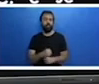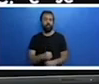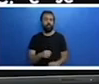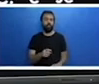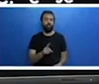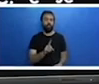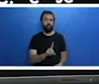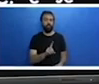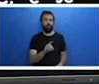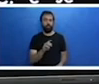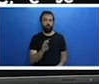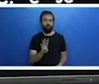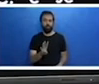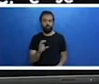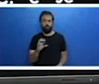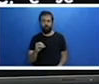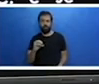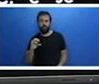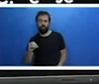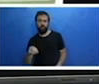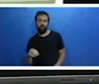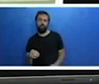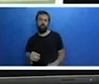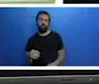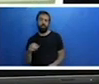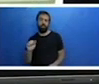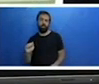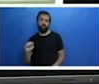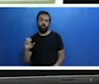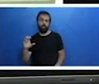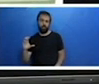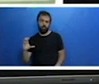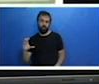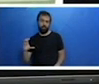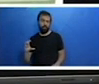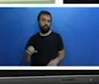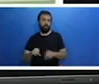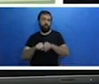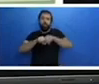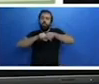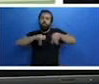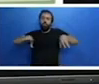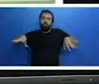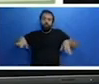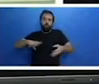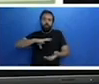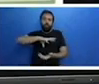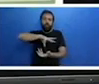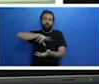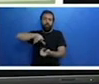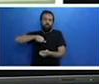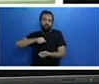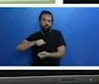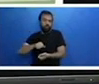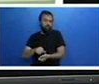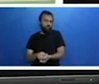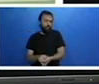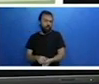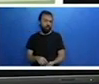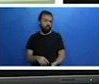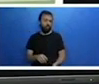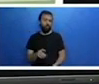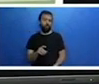por milhares de anos no mundo ocidental. Em 1100 depois de Cristo,